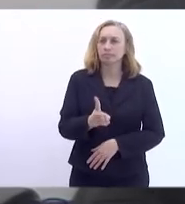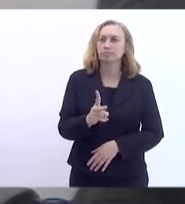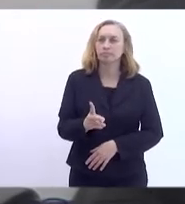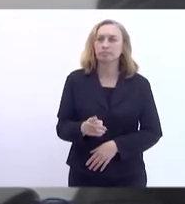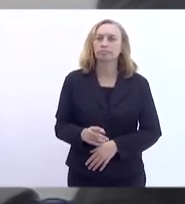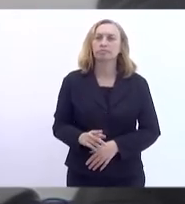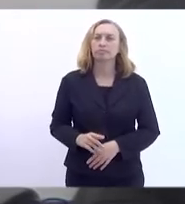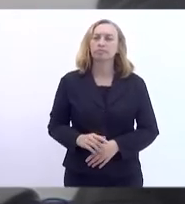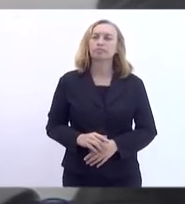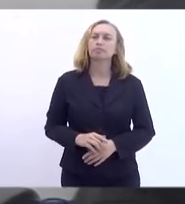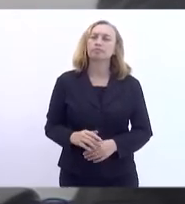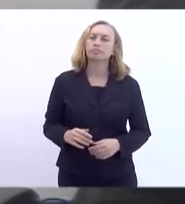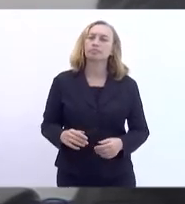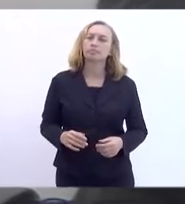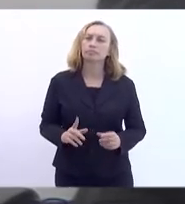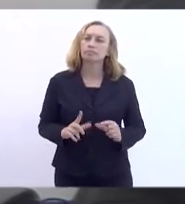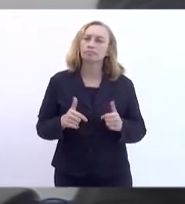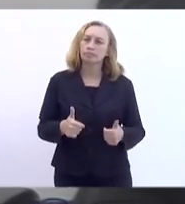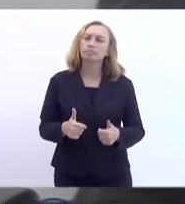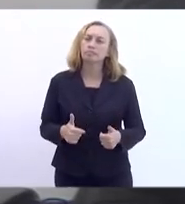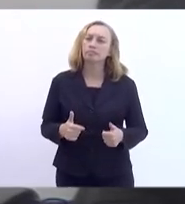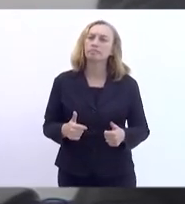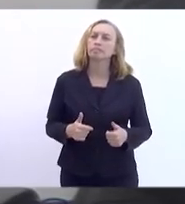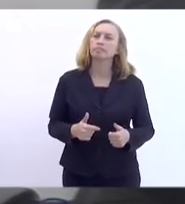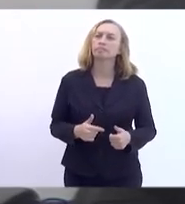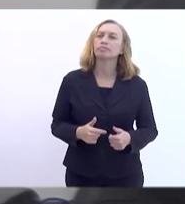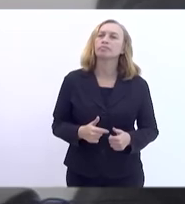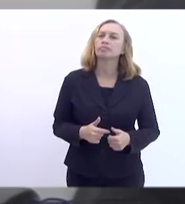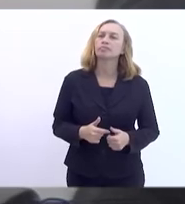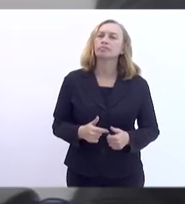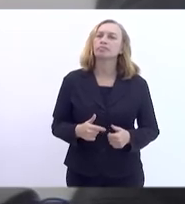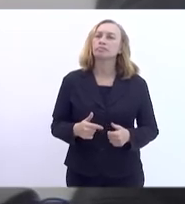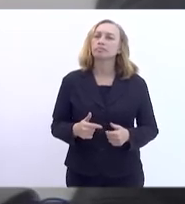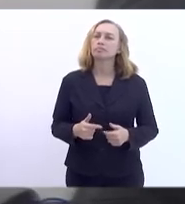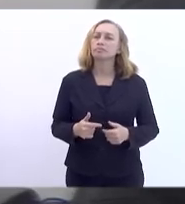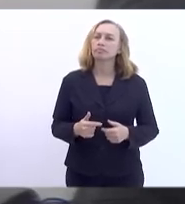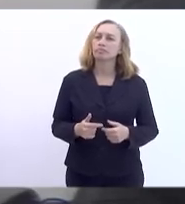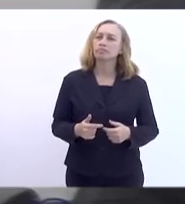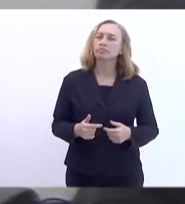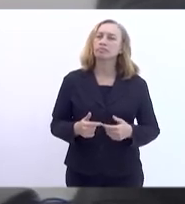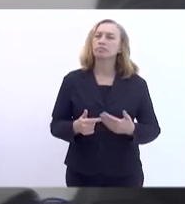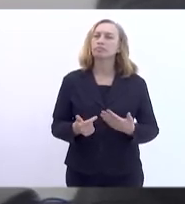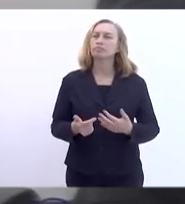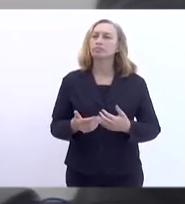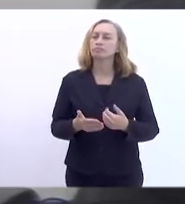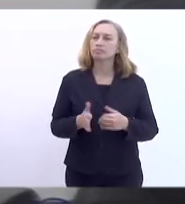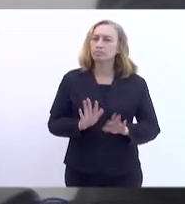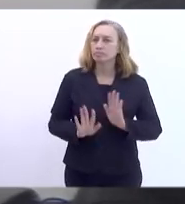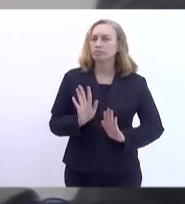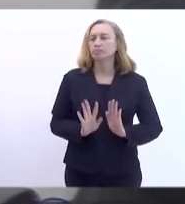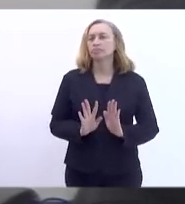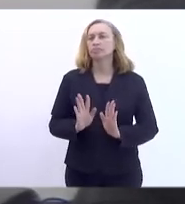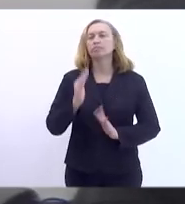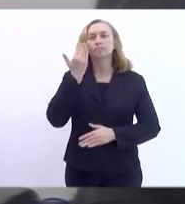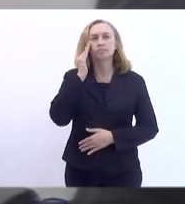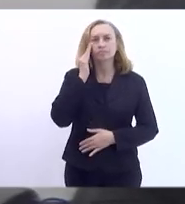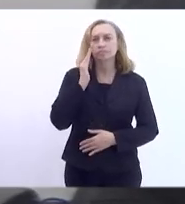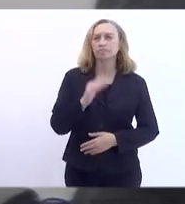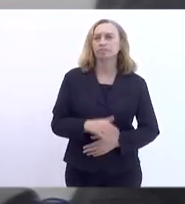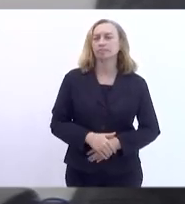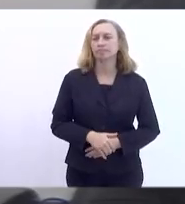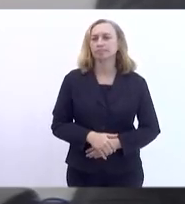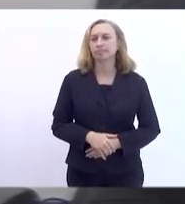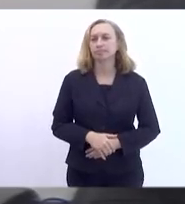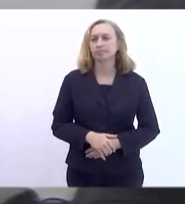são feitas Claro no âmbito da discordância mas com a mesa e com muita cortesia o que eu entendo E